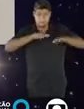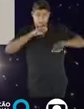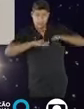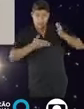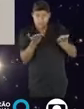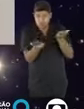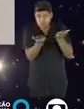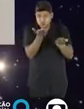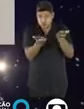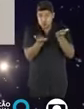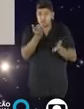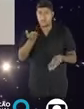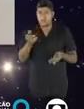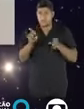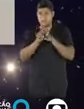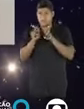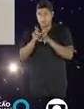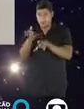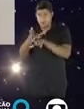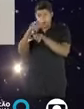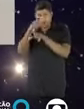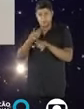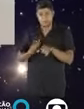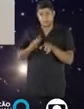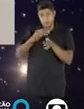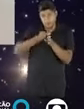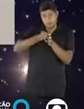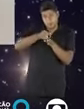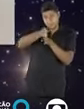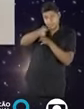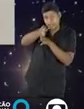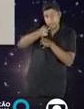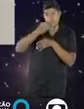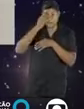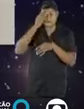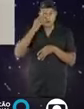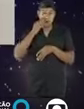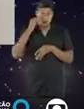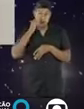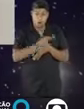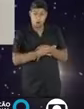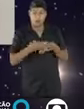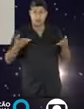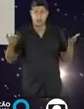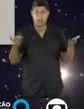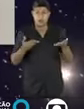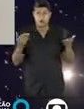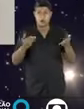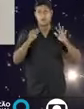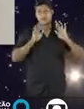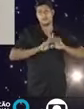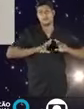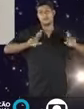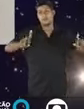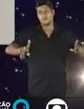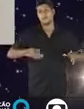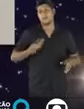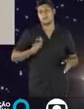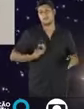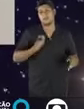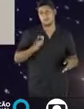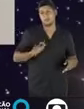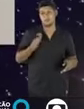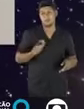manter qualidade de vida. Então, é isso que eu gostaria de deixar essa mensagem, as pessoas olharem agora com um olhar diferente para quem não consome